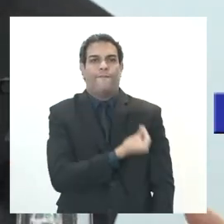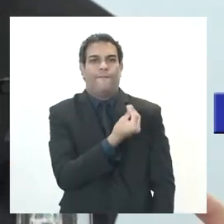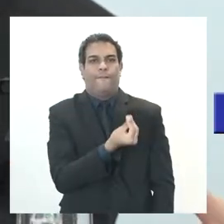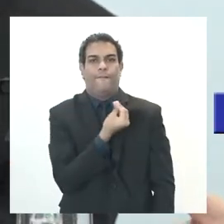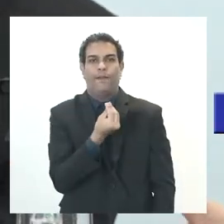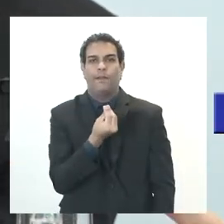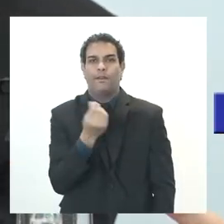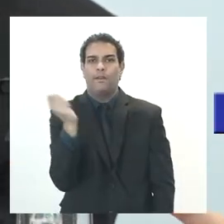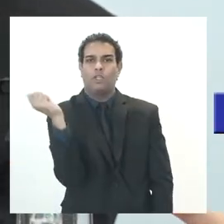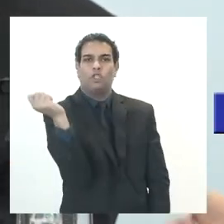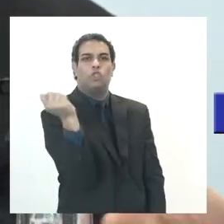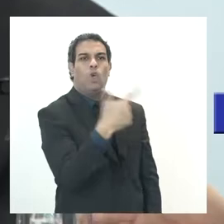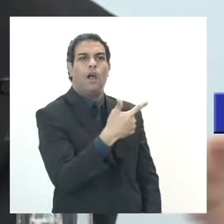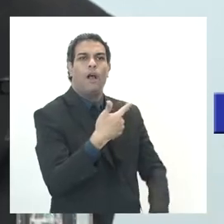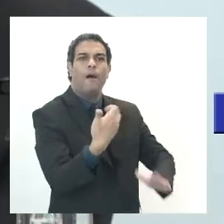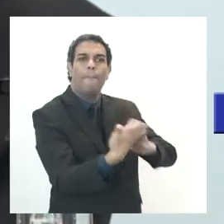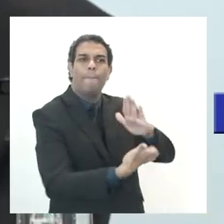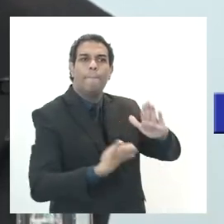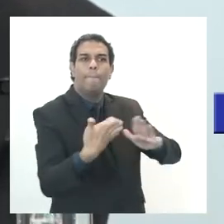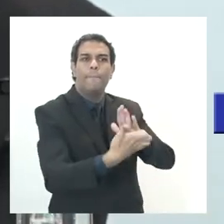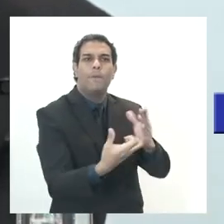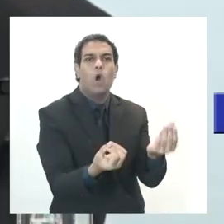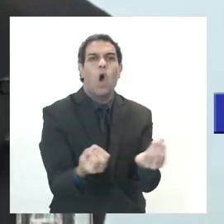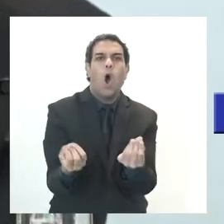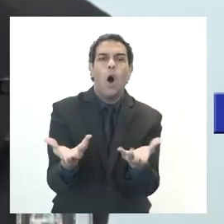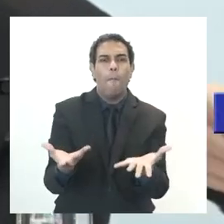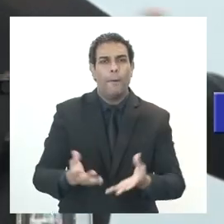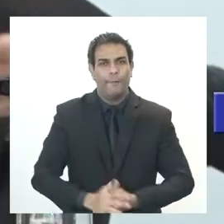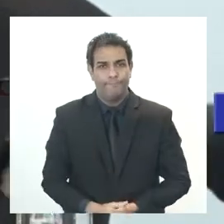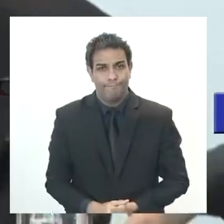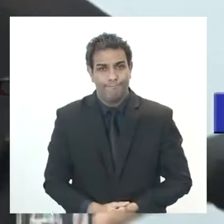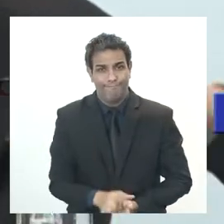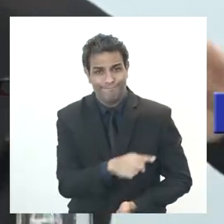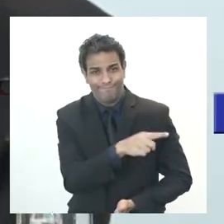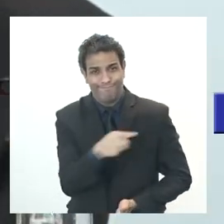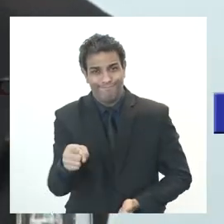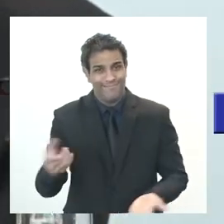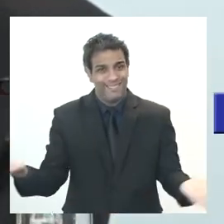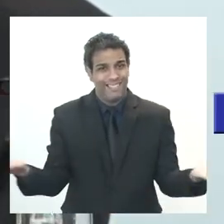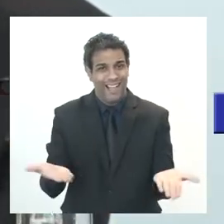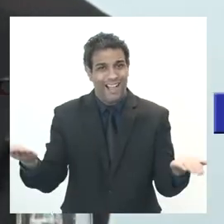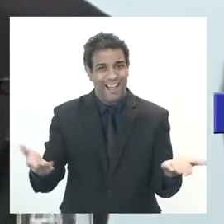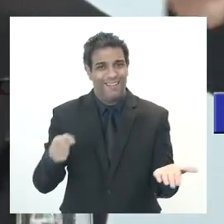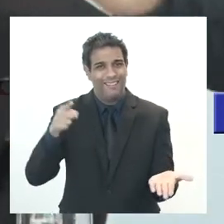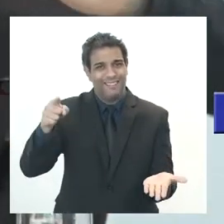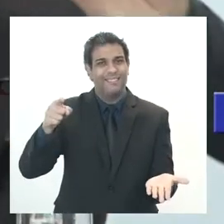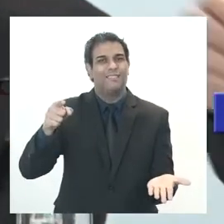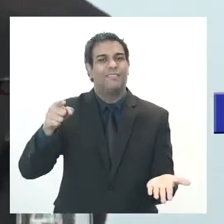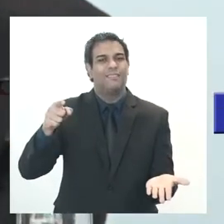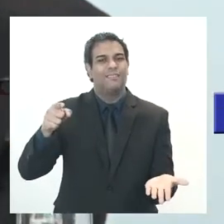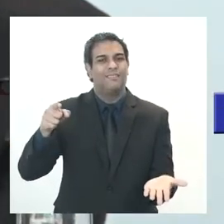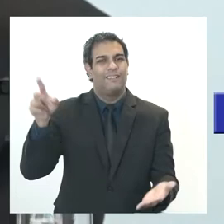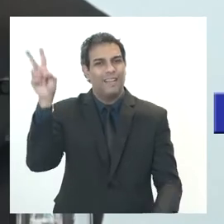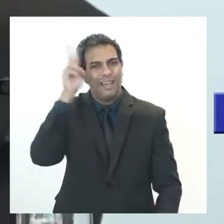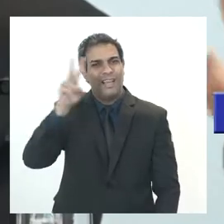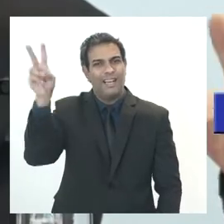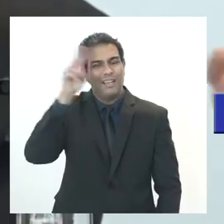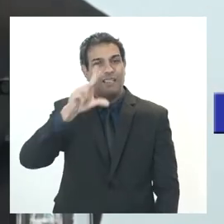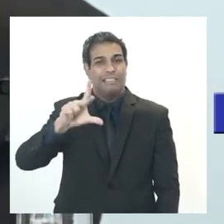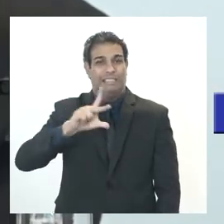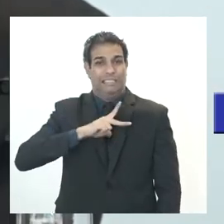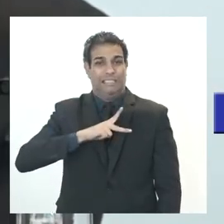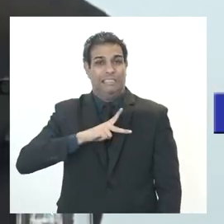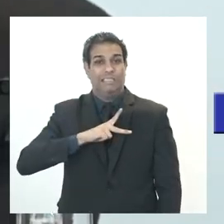negócios são mais importantes do que a vida recentemente nós assistimos Paulo tava lá assistimos a privatização